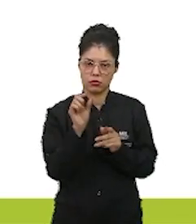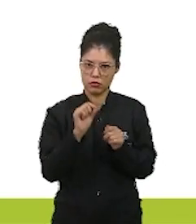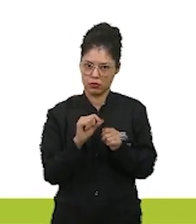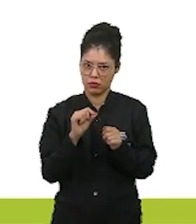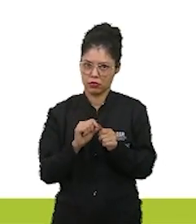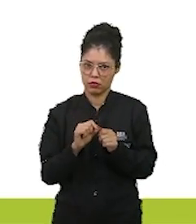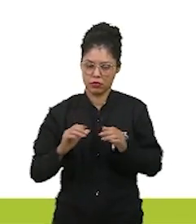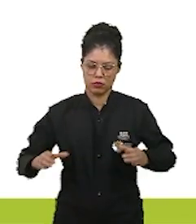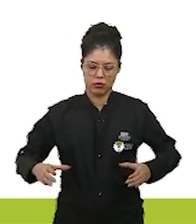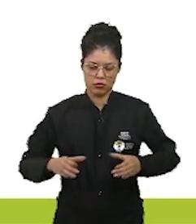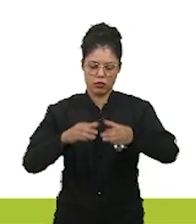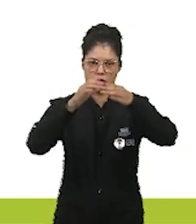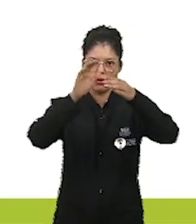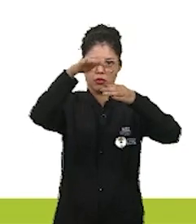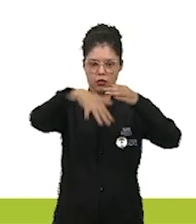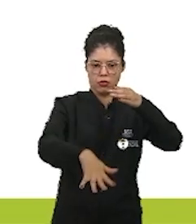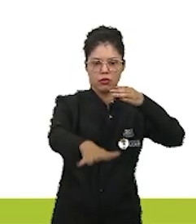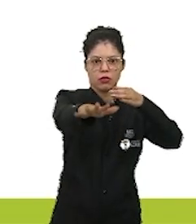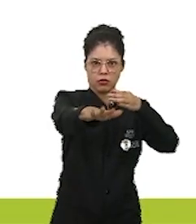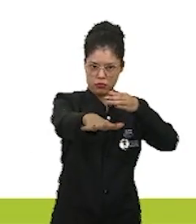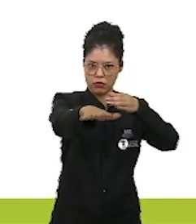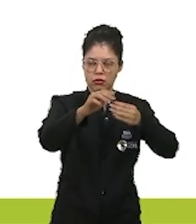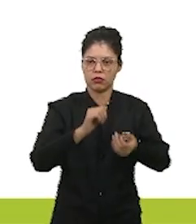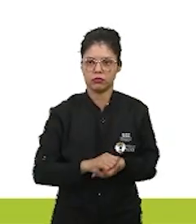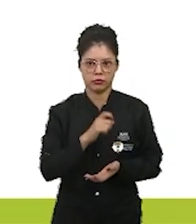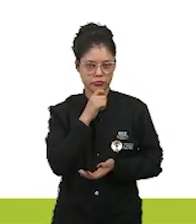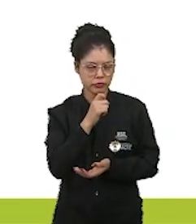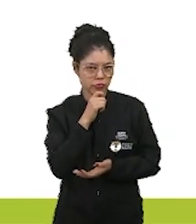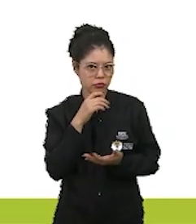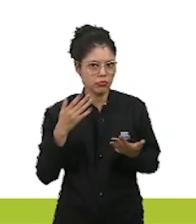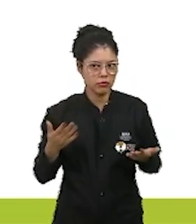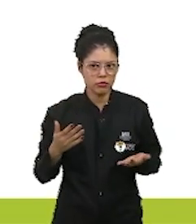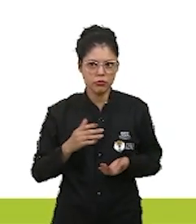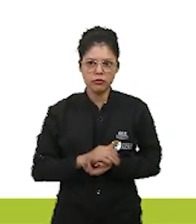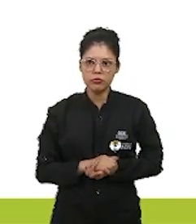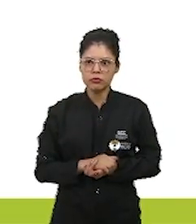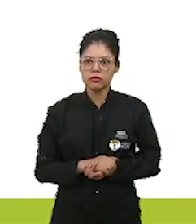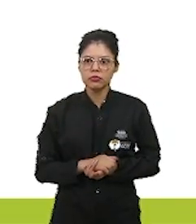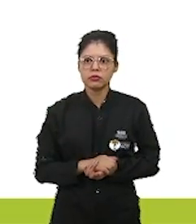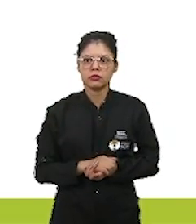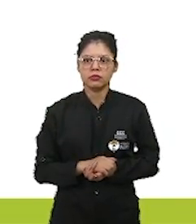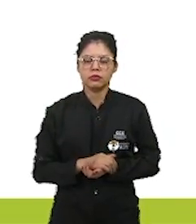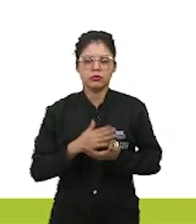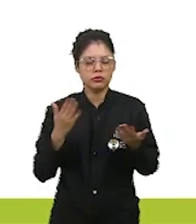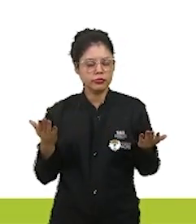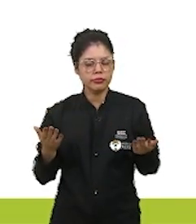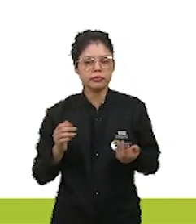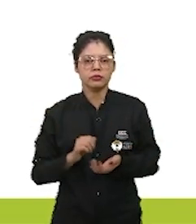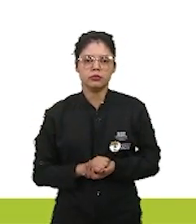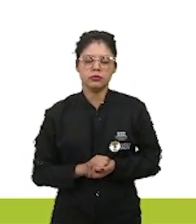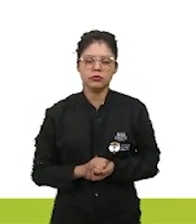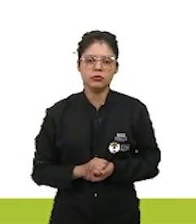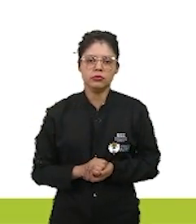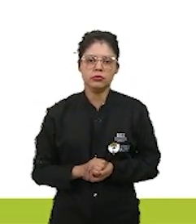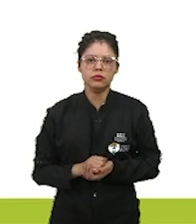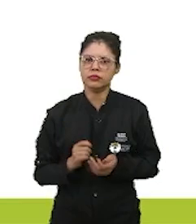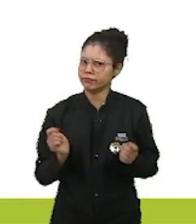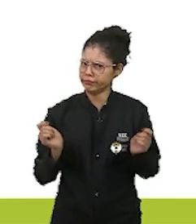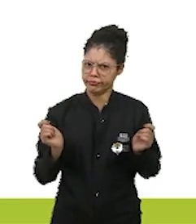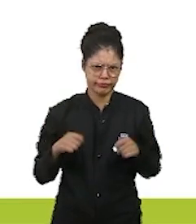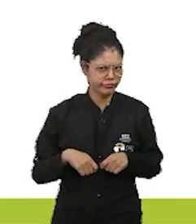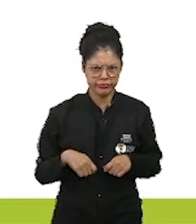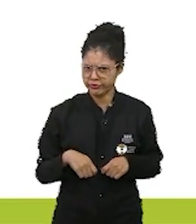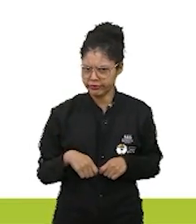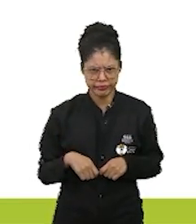formada através do resfriamento do magma, tá? Então, é uma forma, assim, de quase que impossível